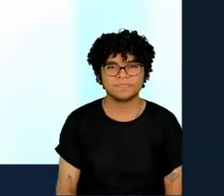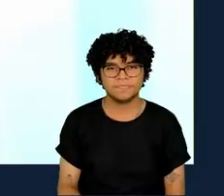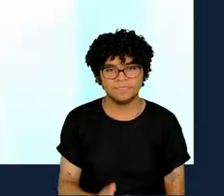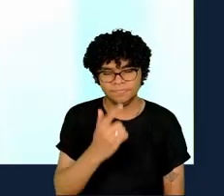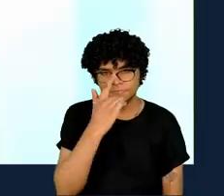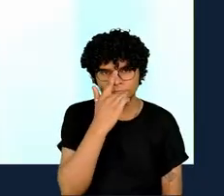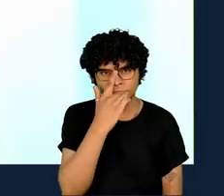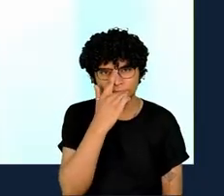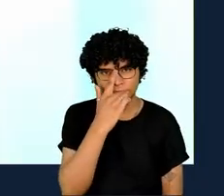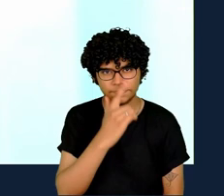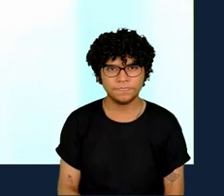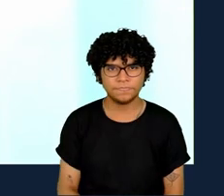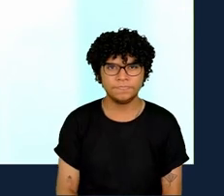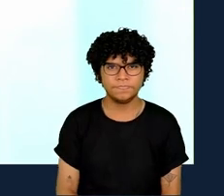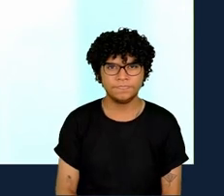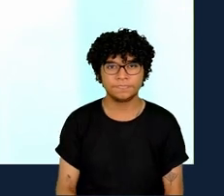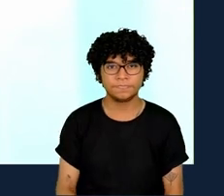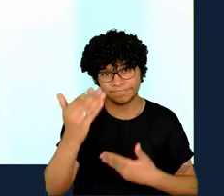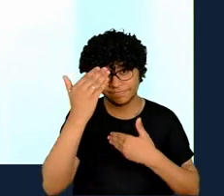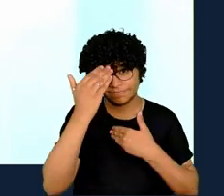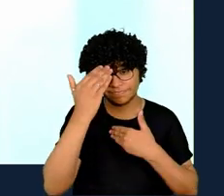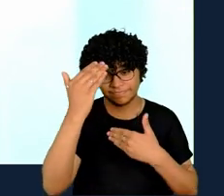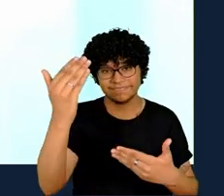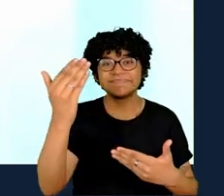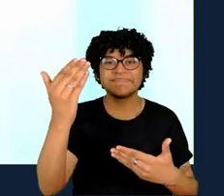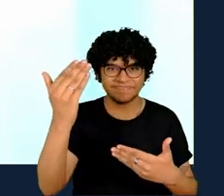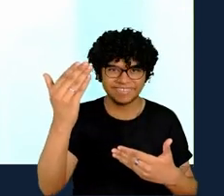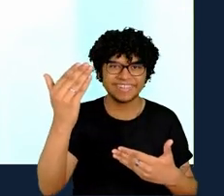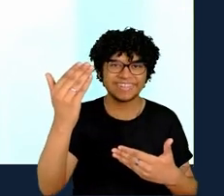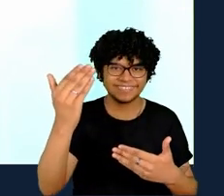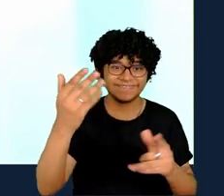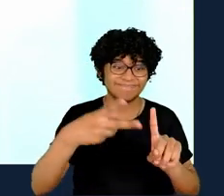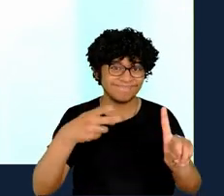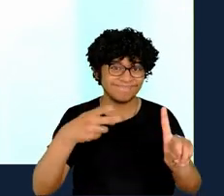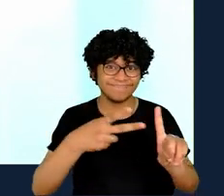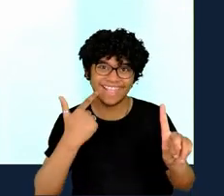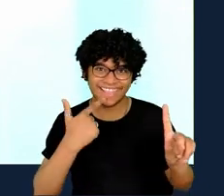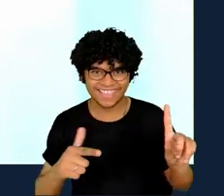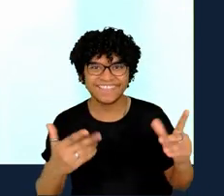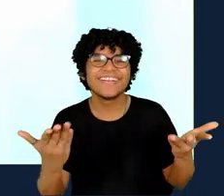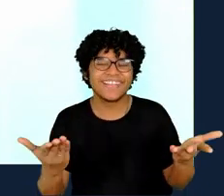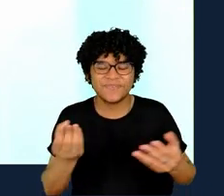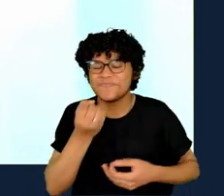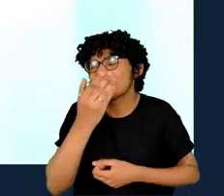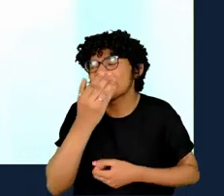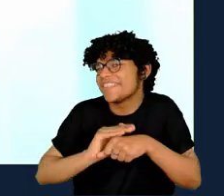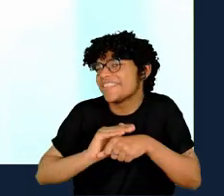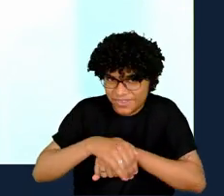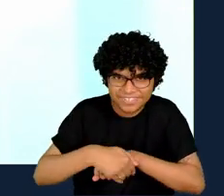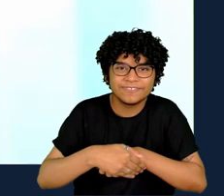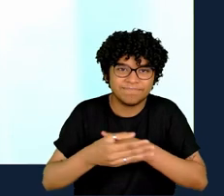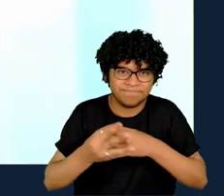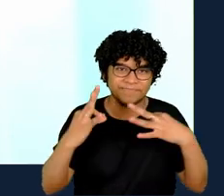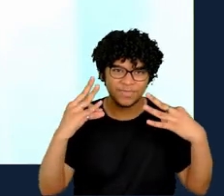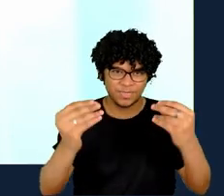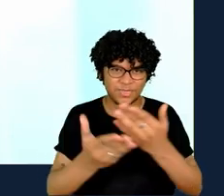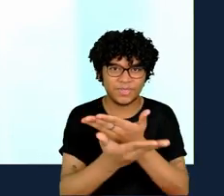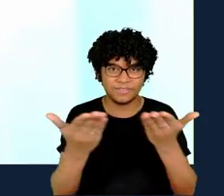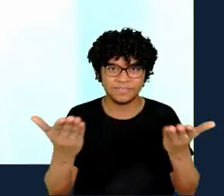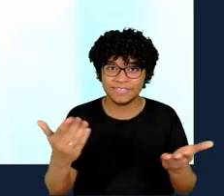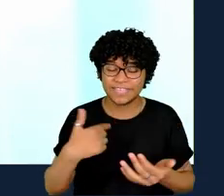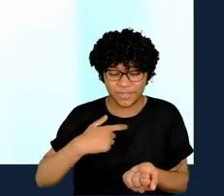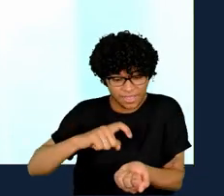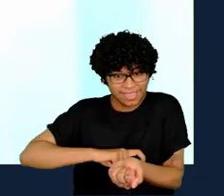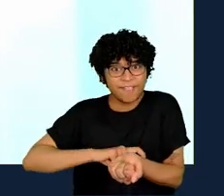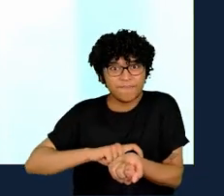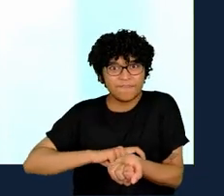Obrigada, Pranga Pituna, Pai Penhara. Boa noite a todos e a todas. Estou até nervosa, porque acho que